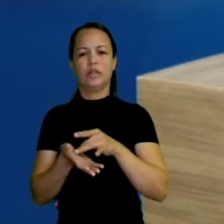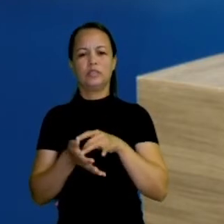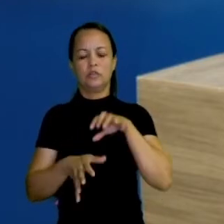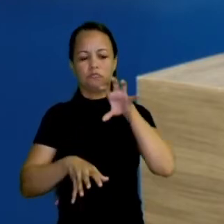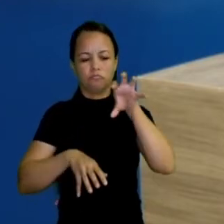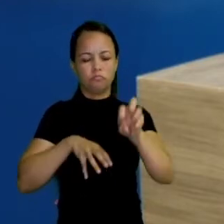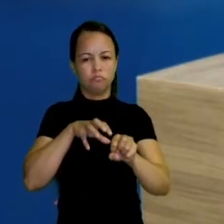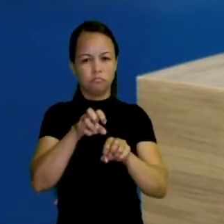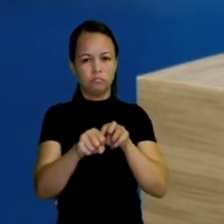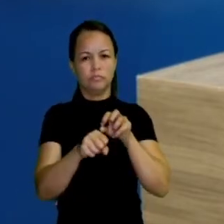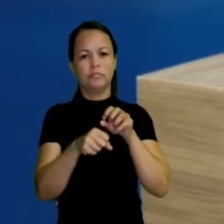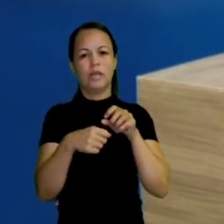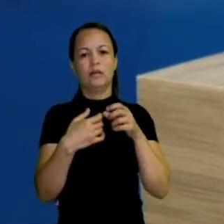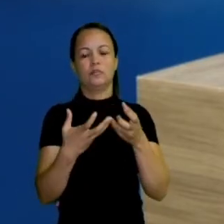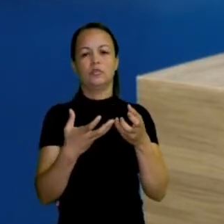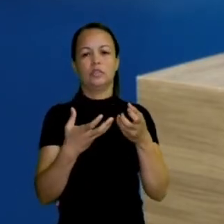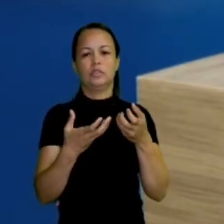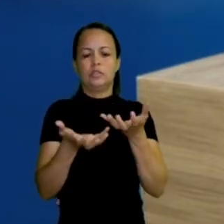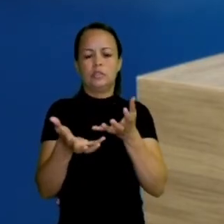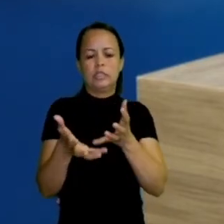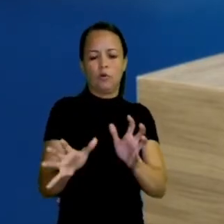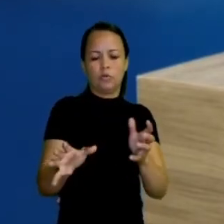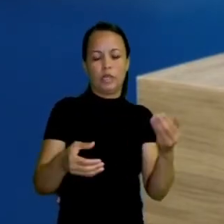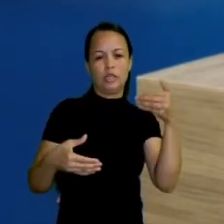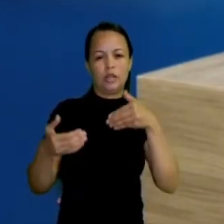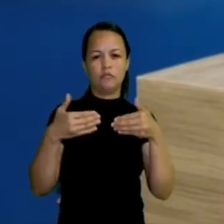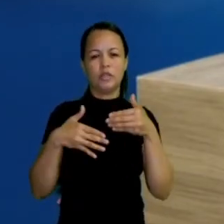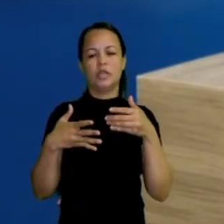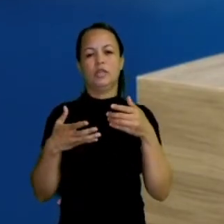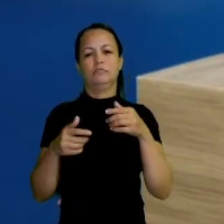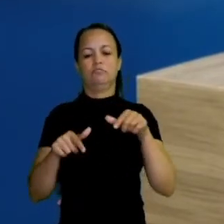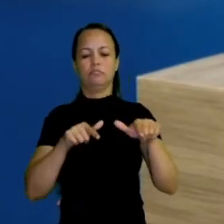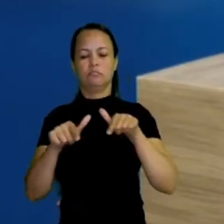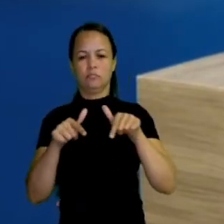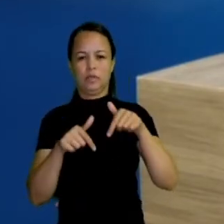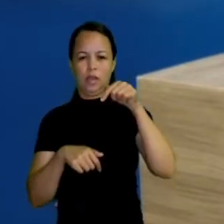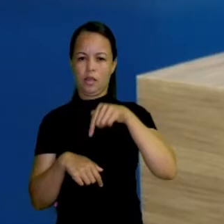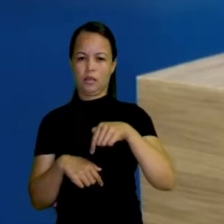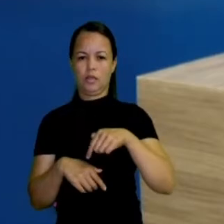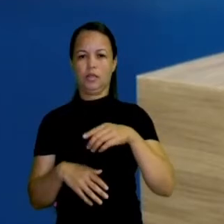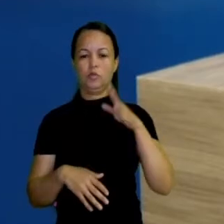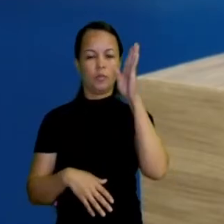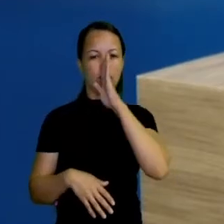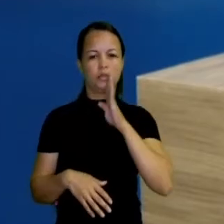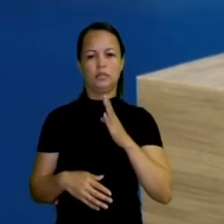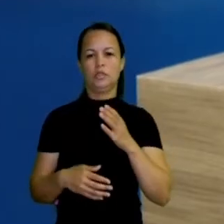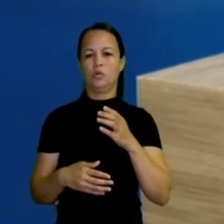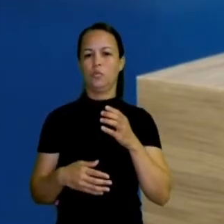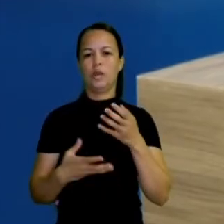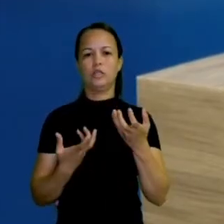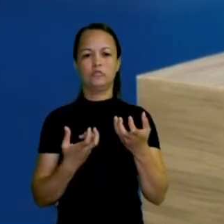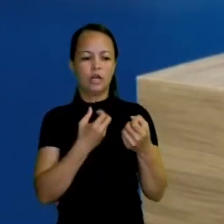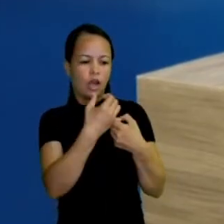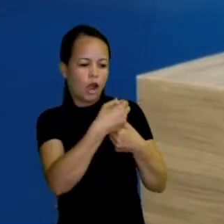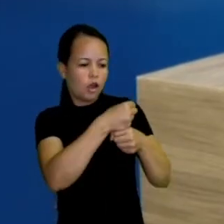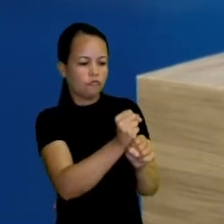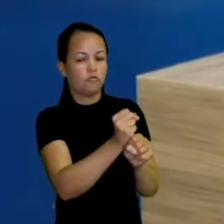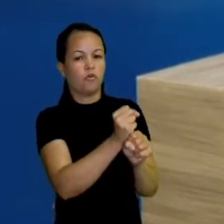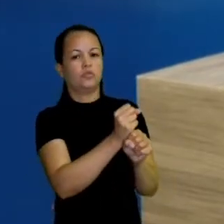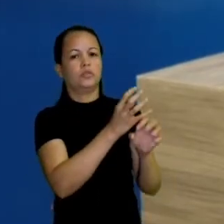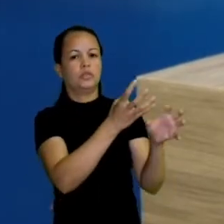pegos, né? Eles não queriam vir trabalhar aqui no Brasil, eles não vieram porque queriam. Então, quando a gente trata da